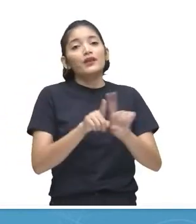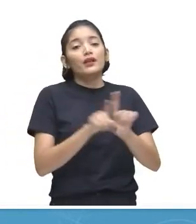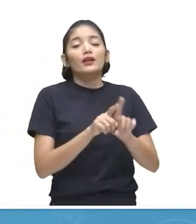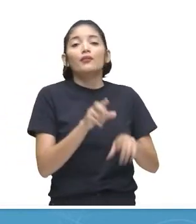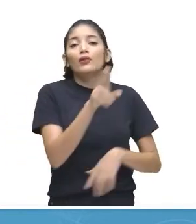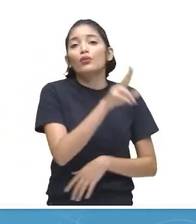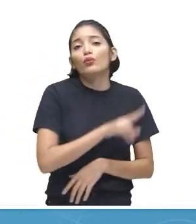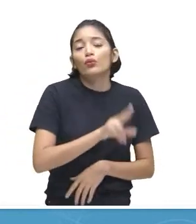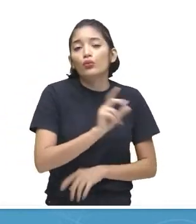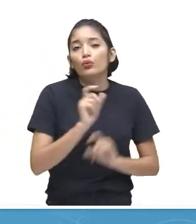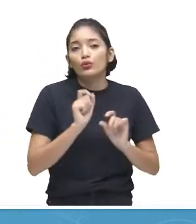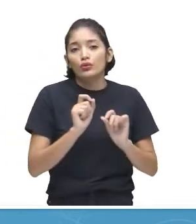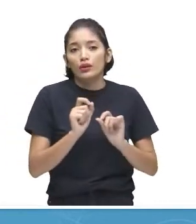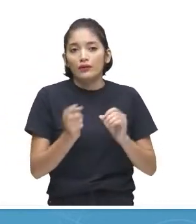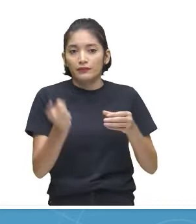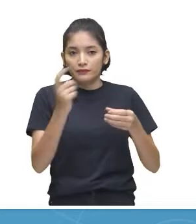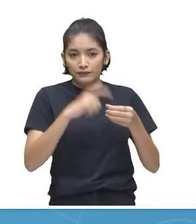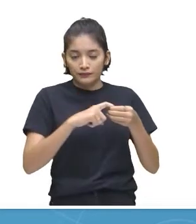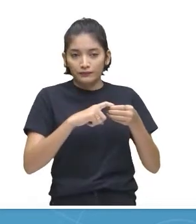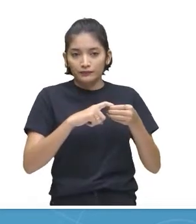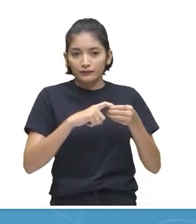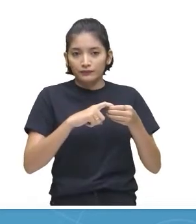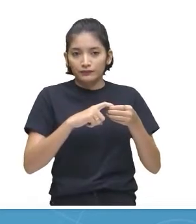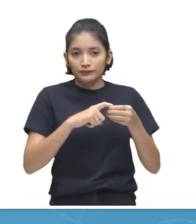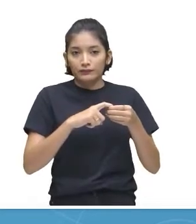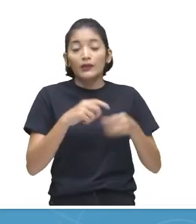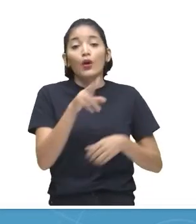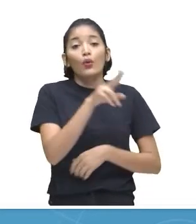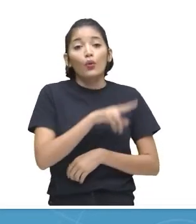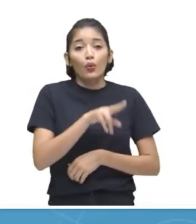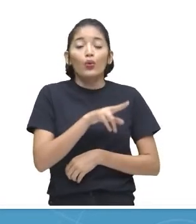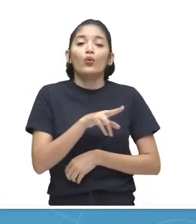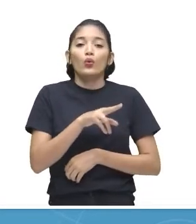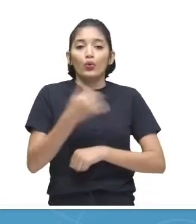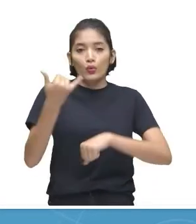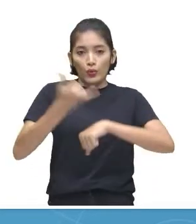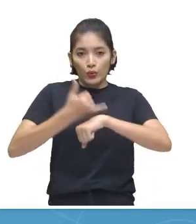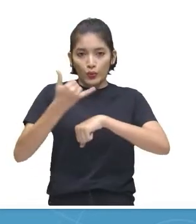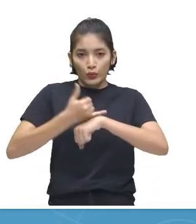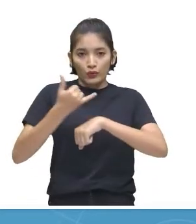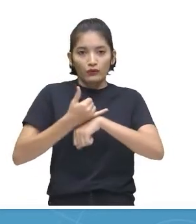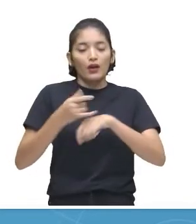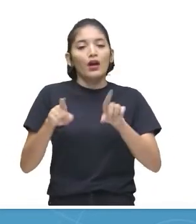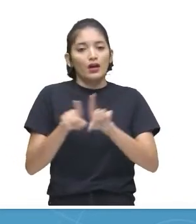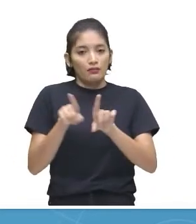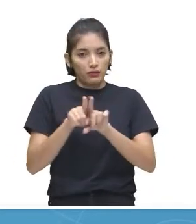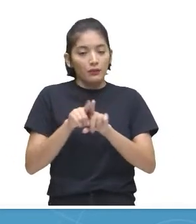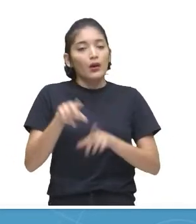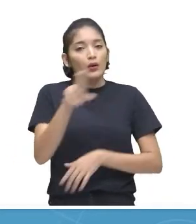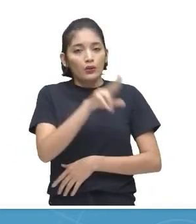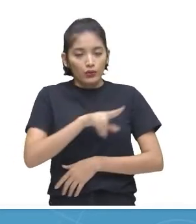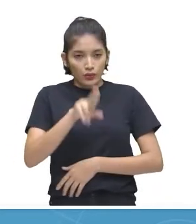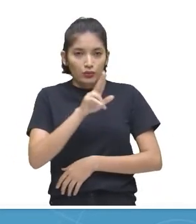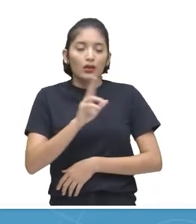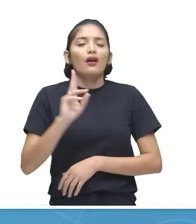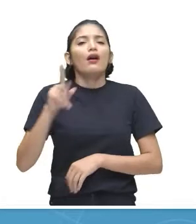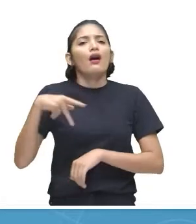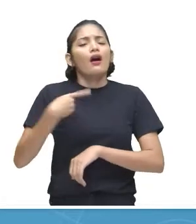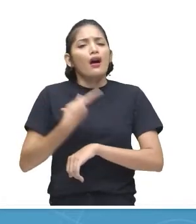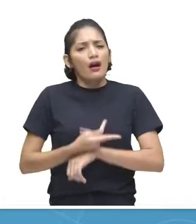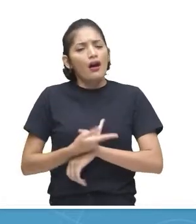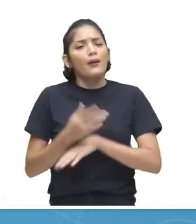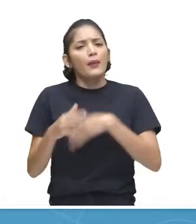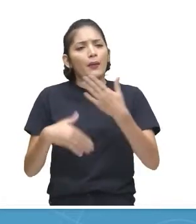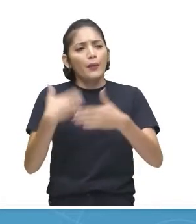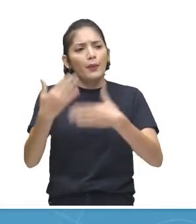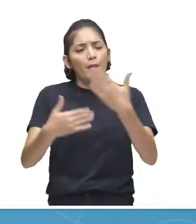do... rapidinho, volta pra gente que eu esqueci a palavra. O uso do ferro. O ferro também foi uma matéria-prima muito utilizada, que depois, só muito depois,